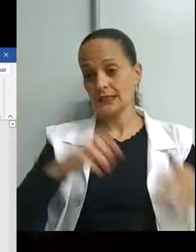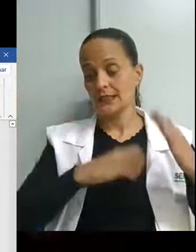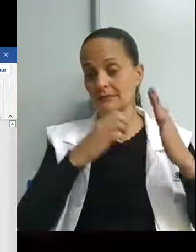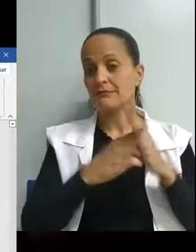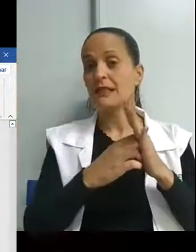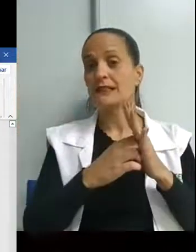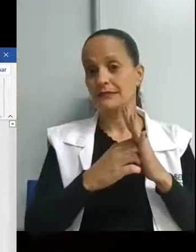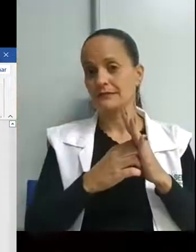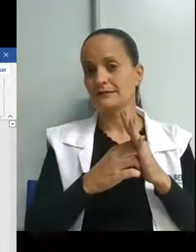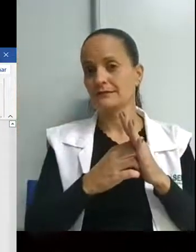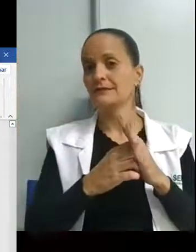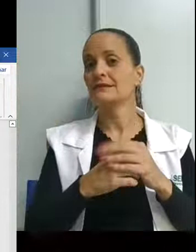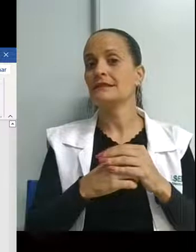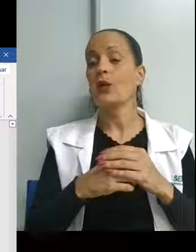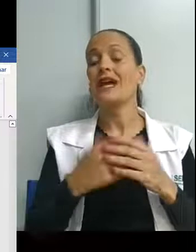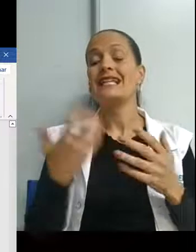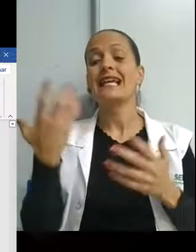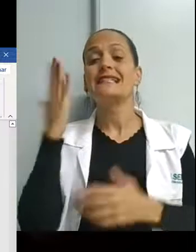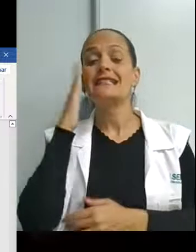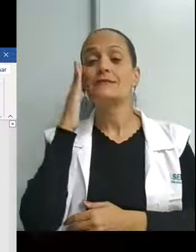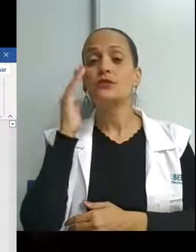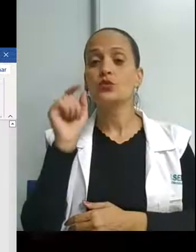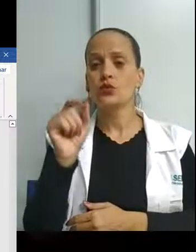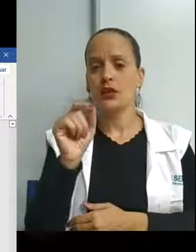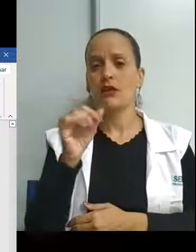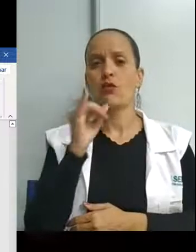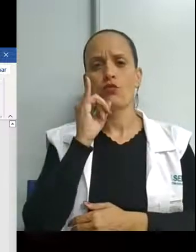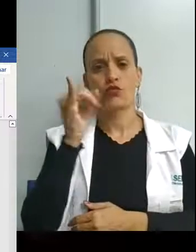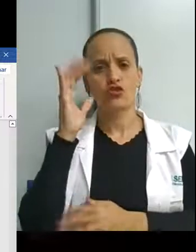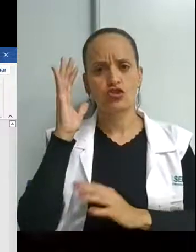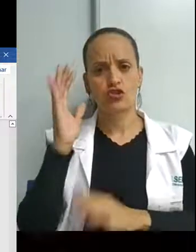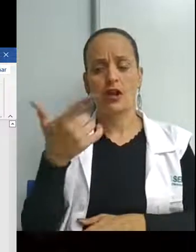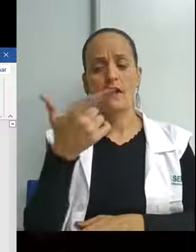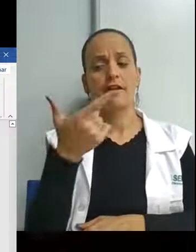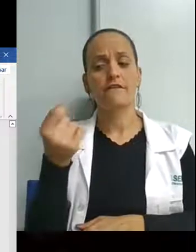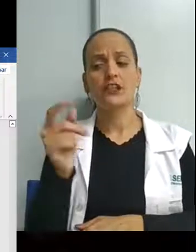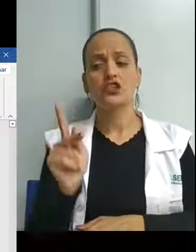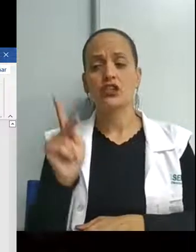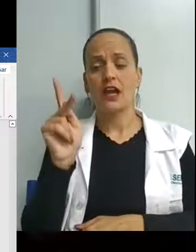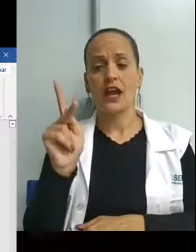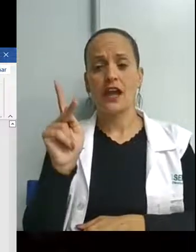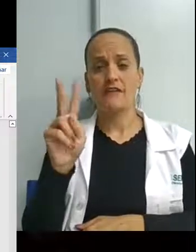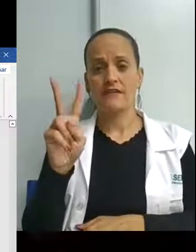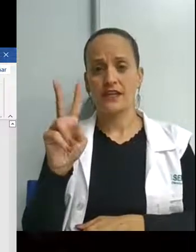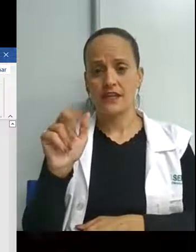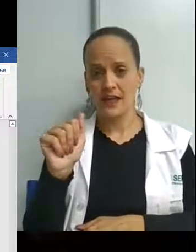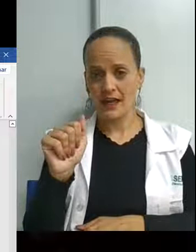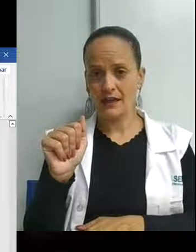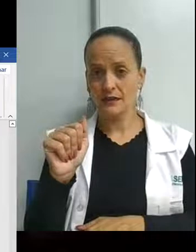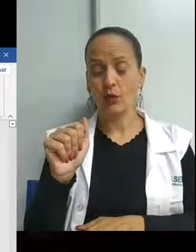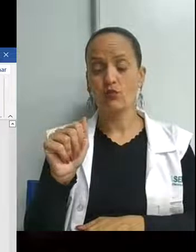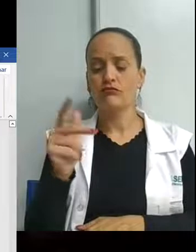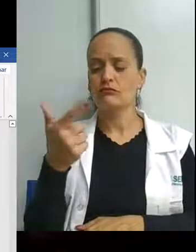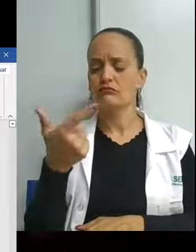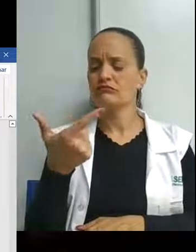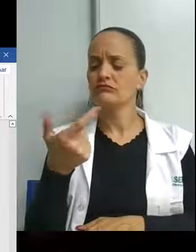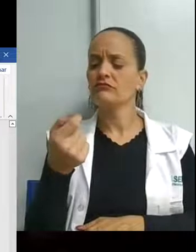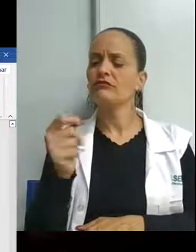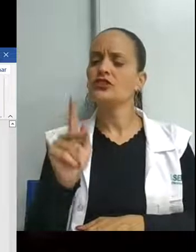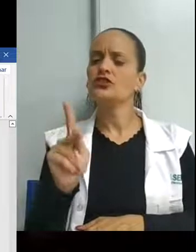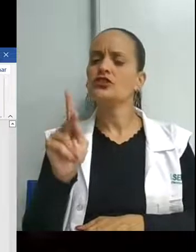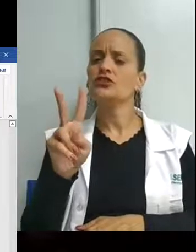propriedades. Ele informou que a potência elétrica prevista é de 20 kVA. Então, essa informação aqui, ó, de 20 kVA, é